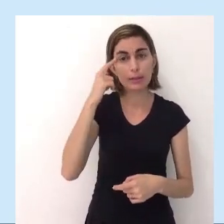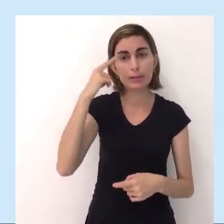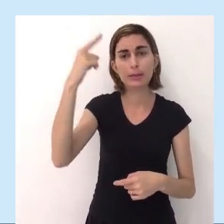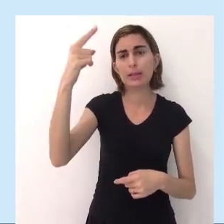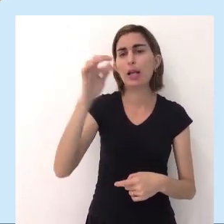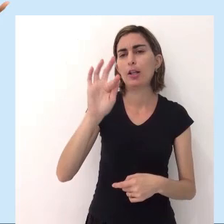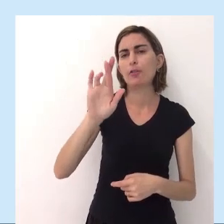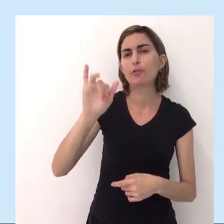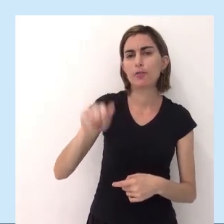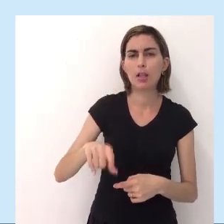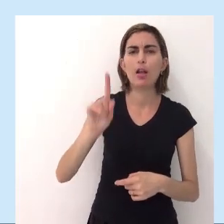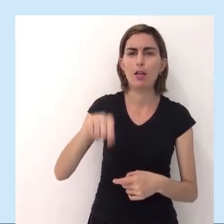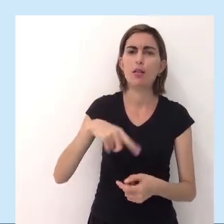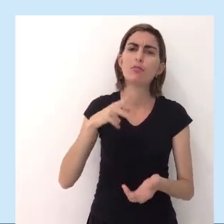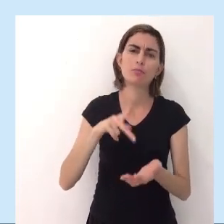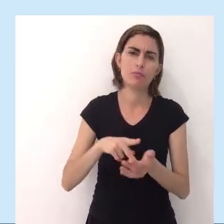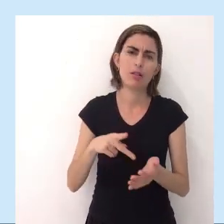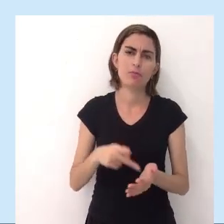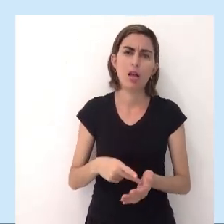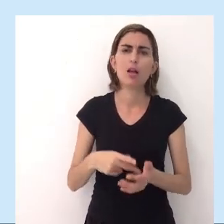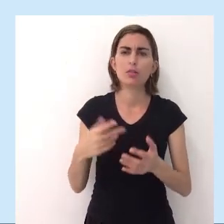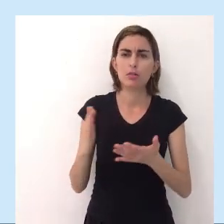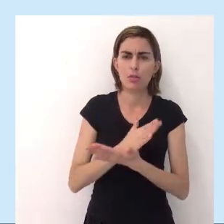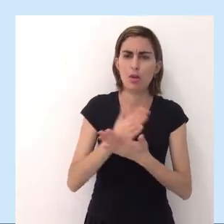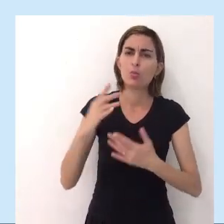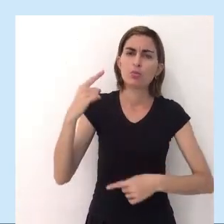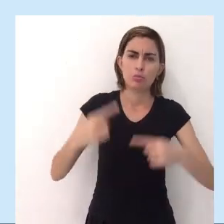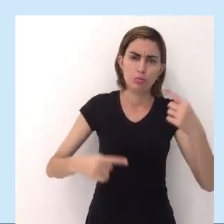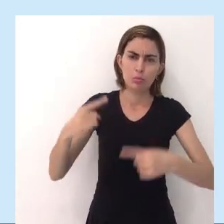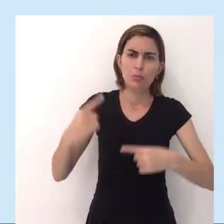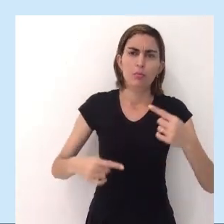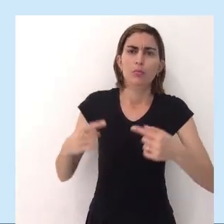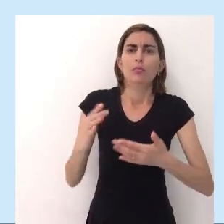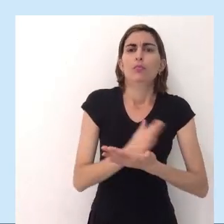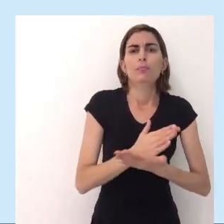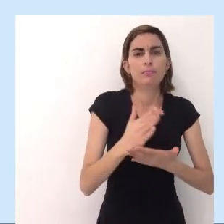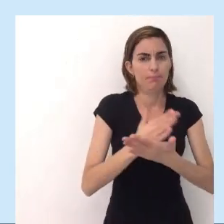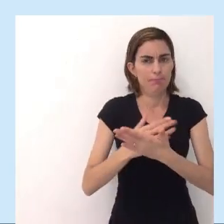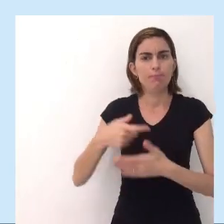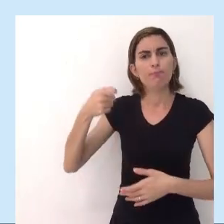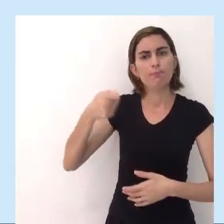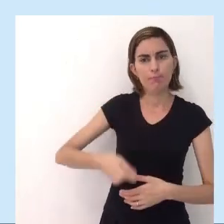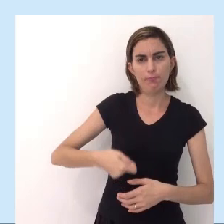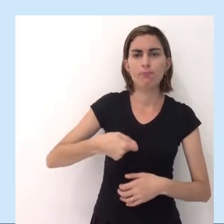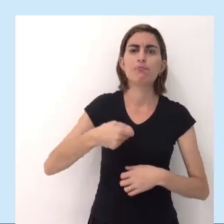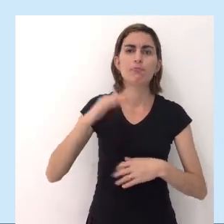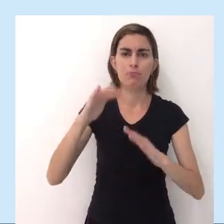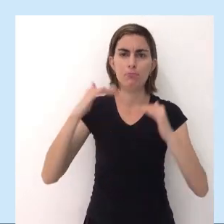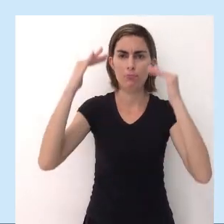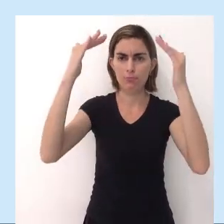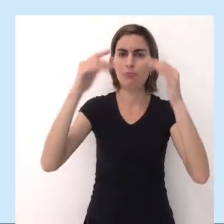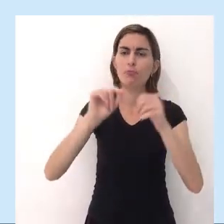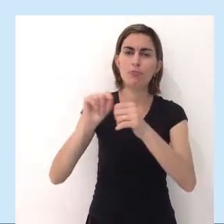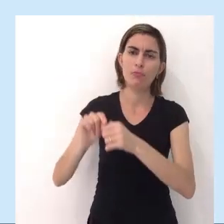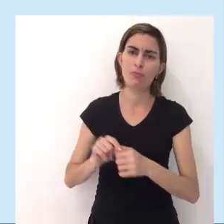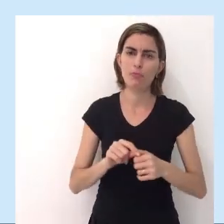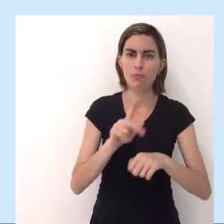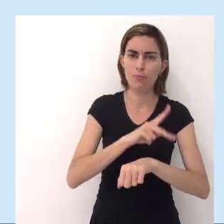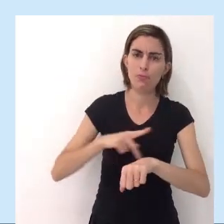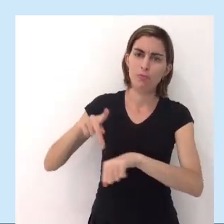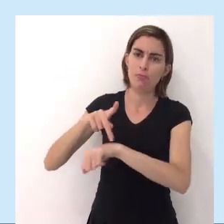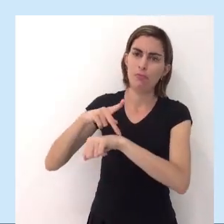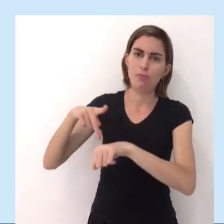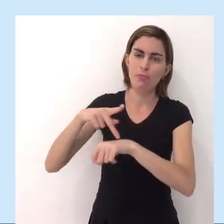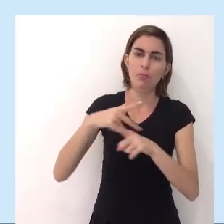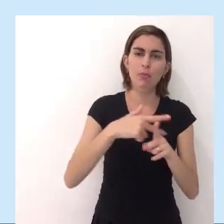ideia de fria, né? Ela foi realmente uma guerra de alguns confrontos, de alguma imposição de poder feita pelas